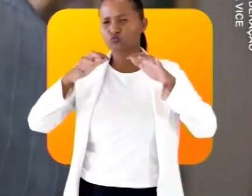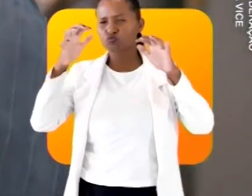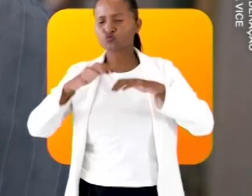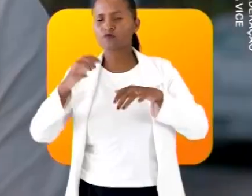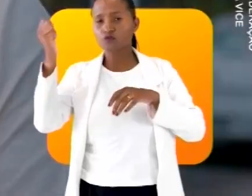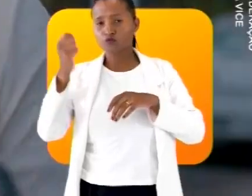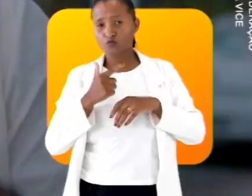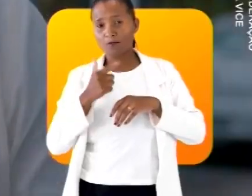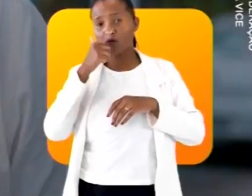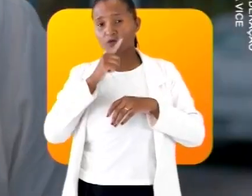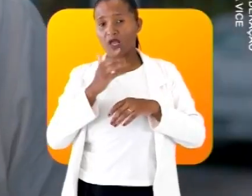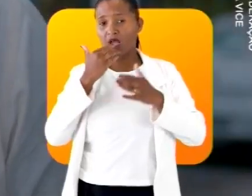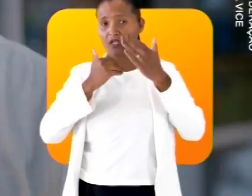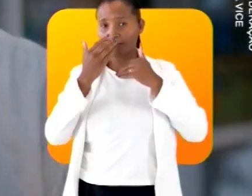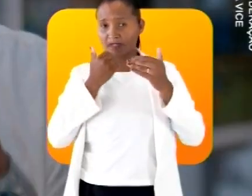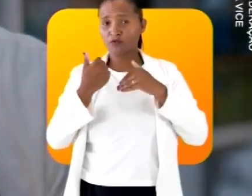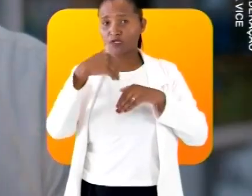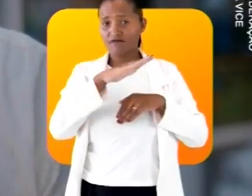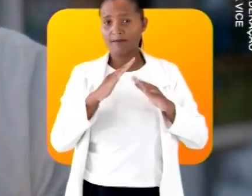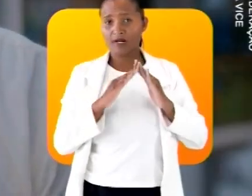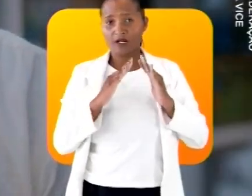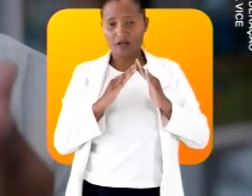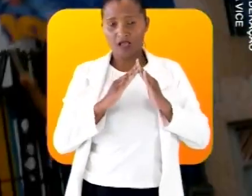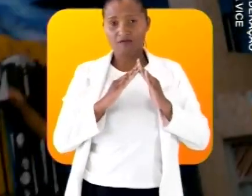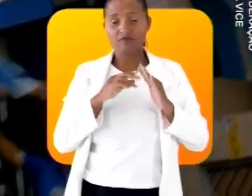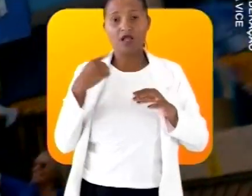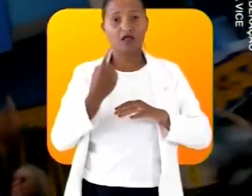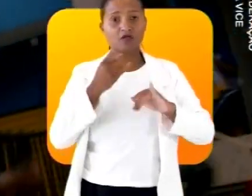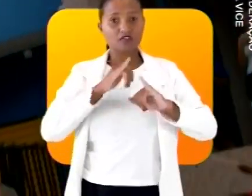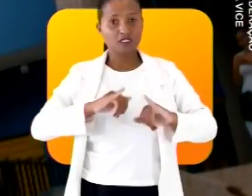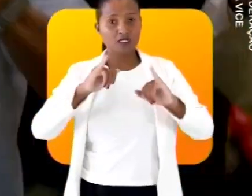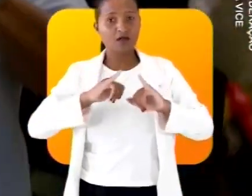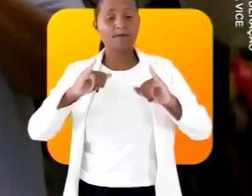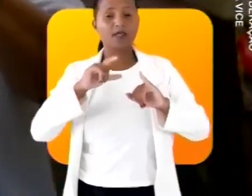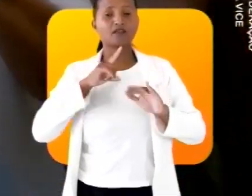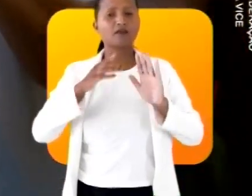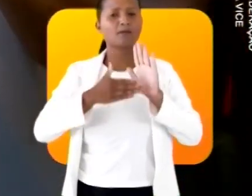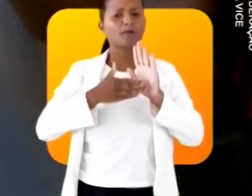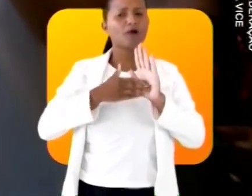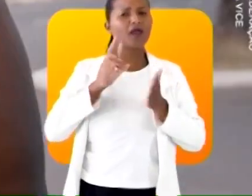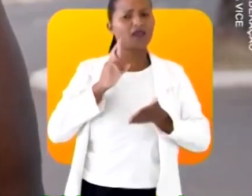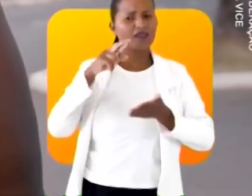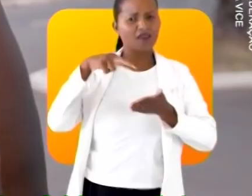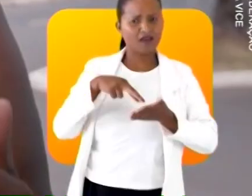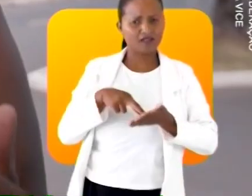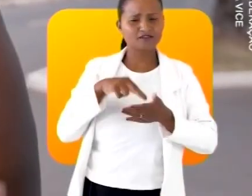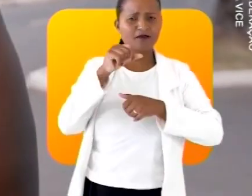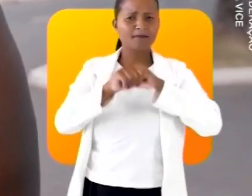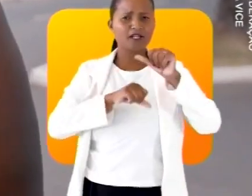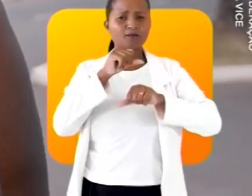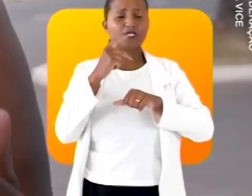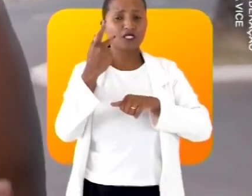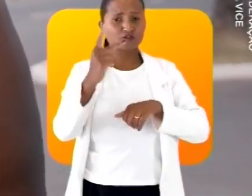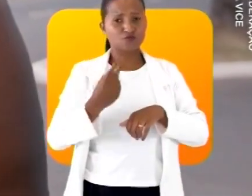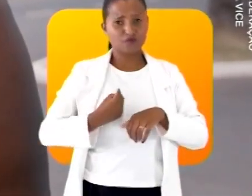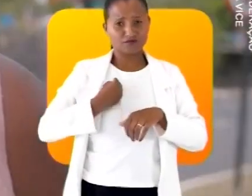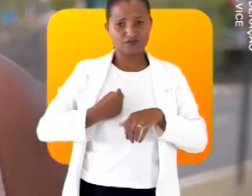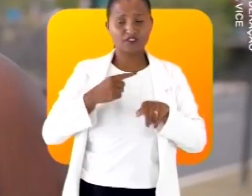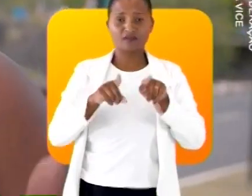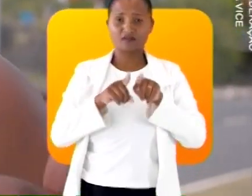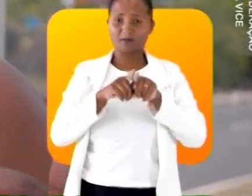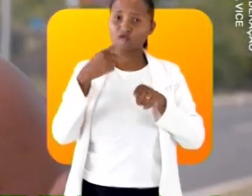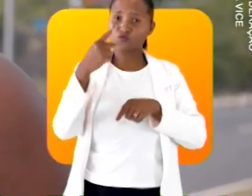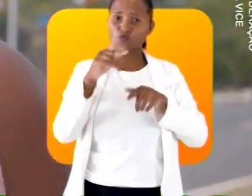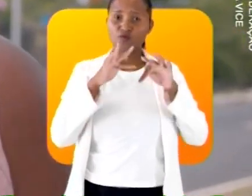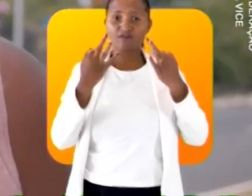lutando, faça chuva ou faça sol, para levar o pão para dentro de casa. Nossa campanha traz propostas reais